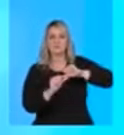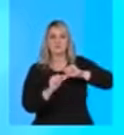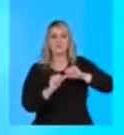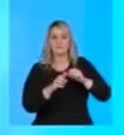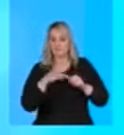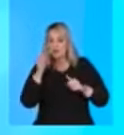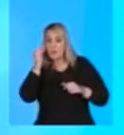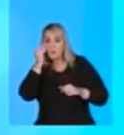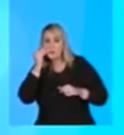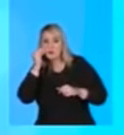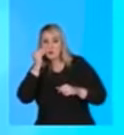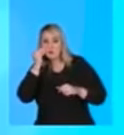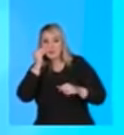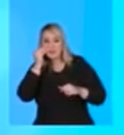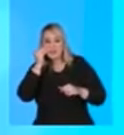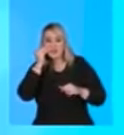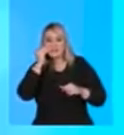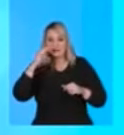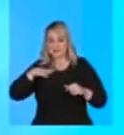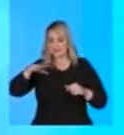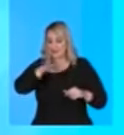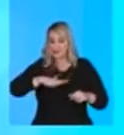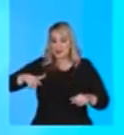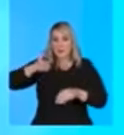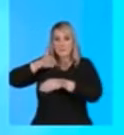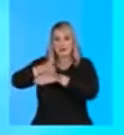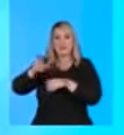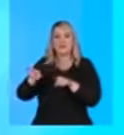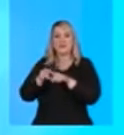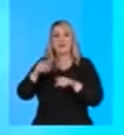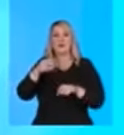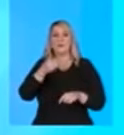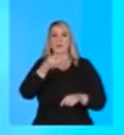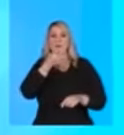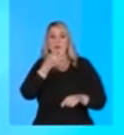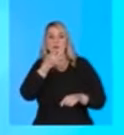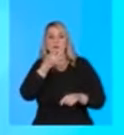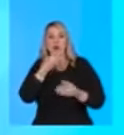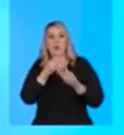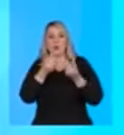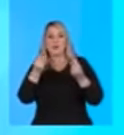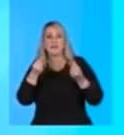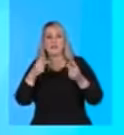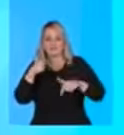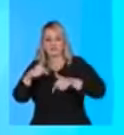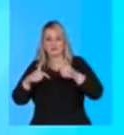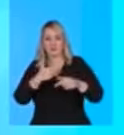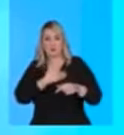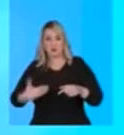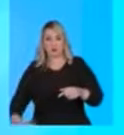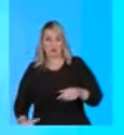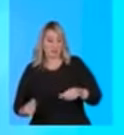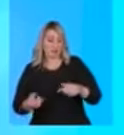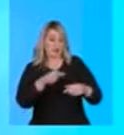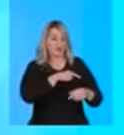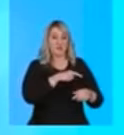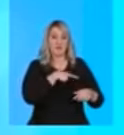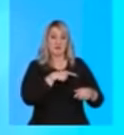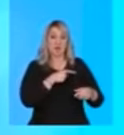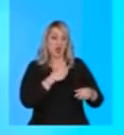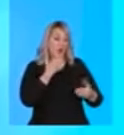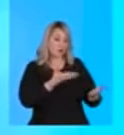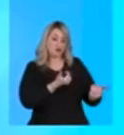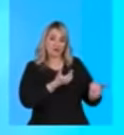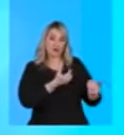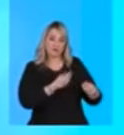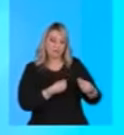oportunidade da cidade inteira participar e opinar sobre a qualidade dos serviços públicos e de outro lado d o jovem instrumentos para ele ter